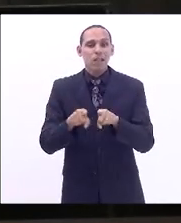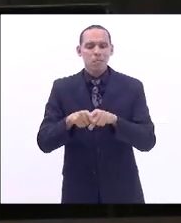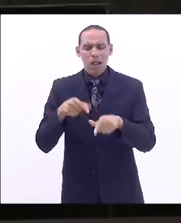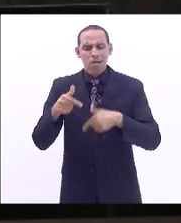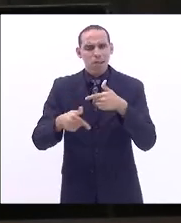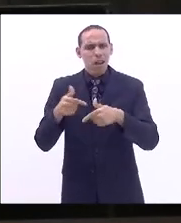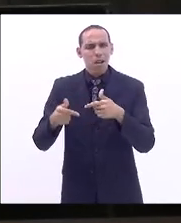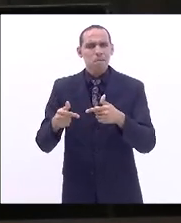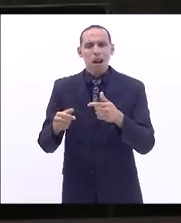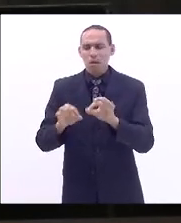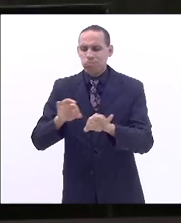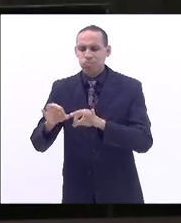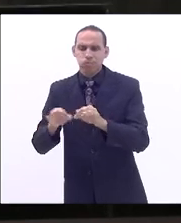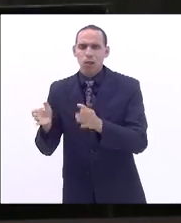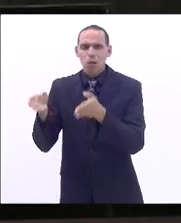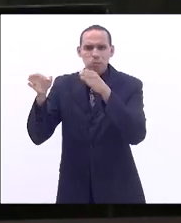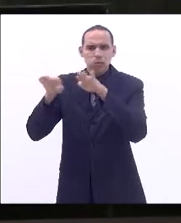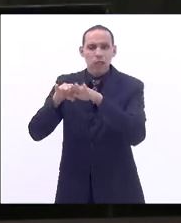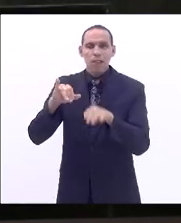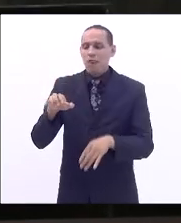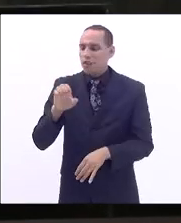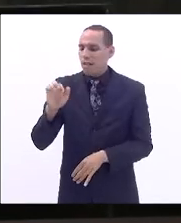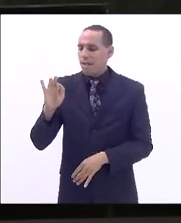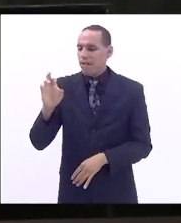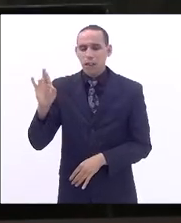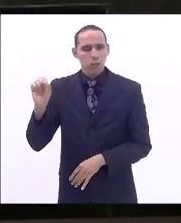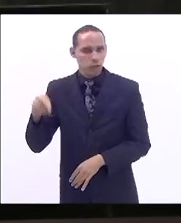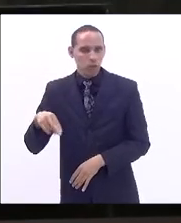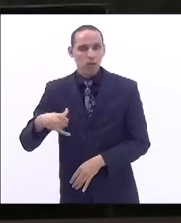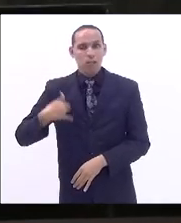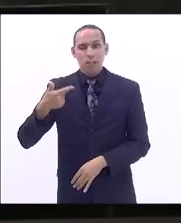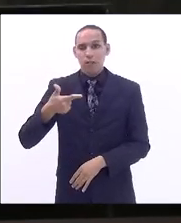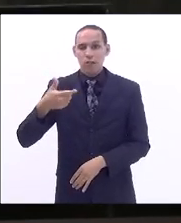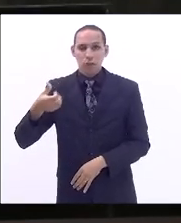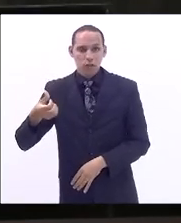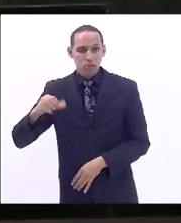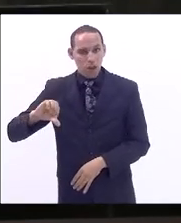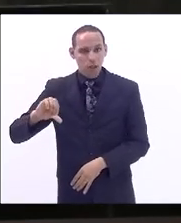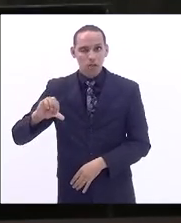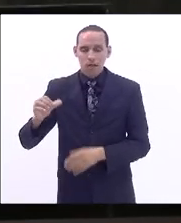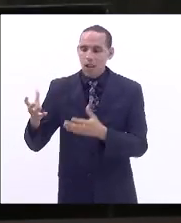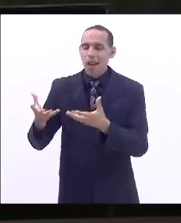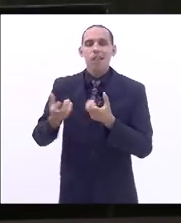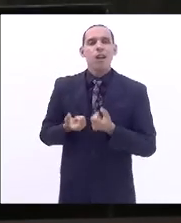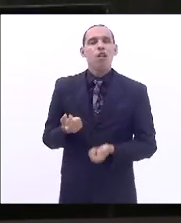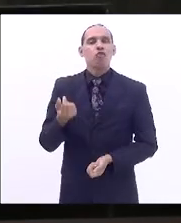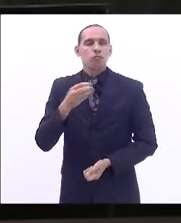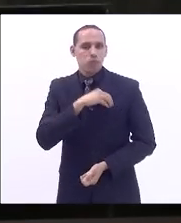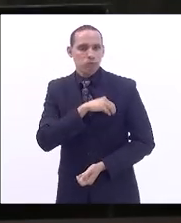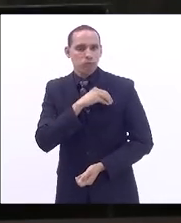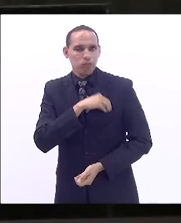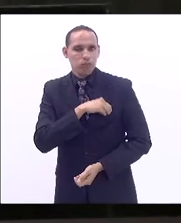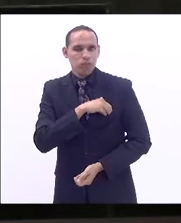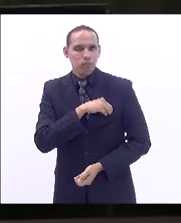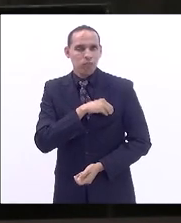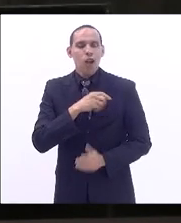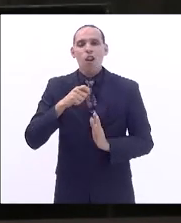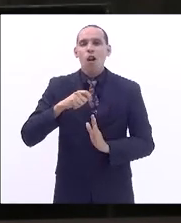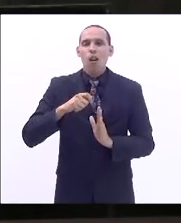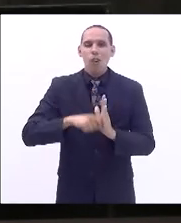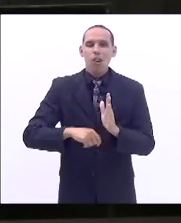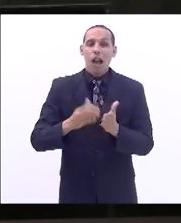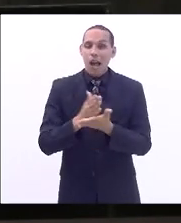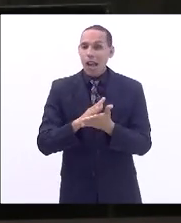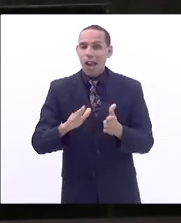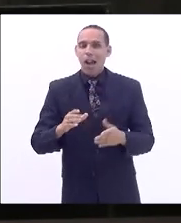Jefferson Pereira da Silva de 29 anos foi chamado para receber um valor remanescente de um contrato de trabalho rescindido em 2015